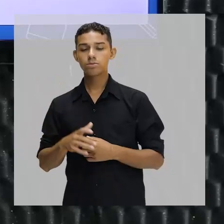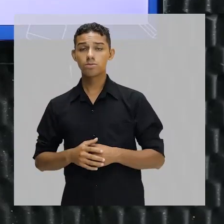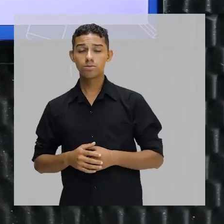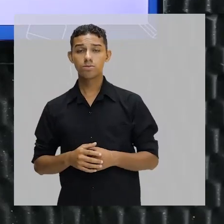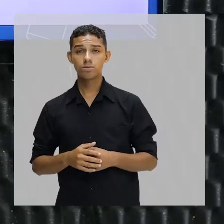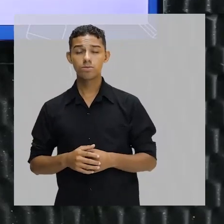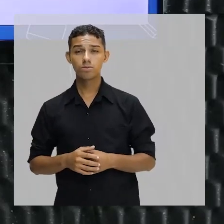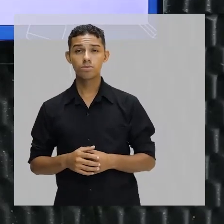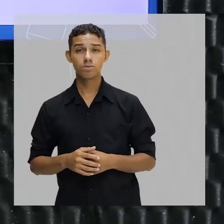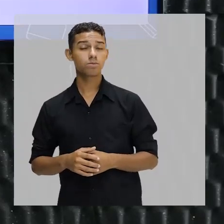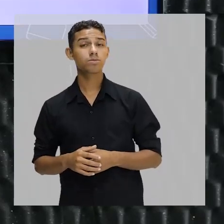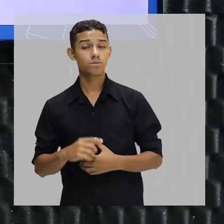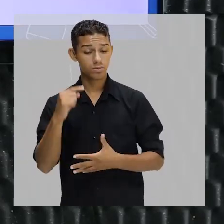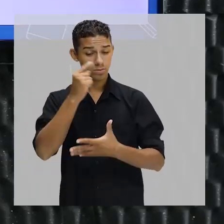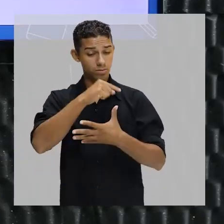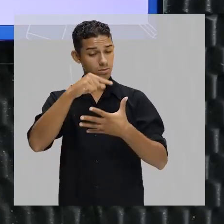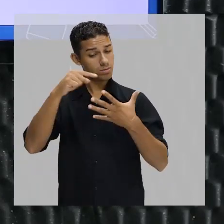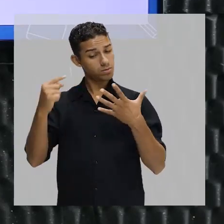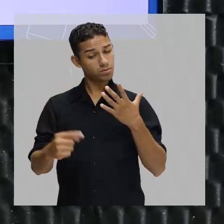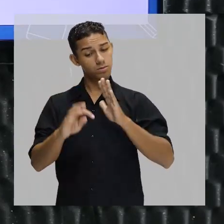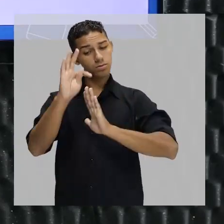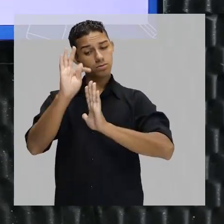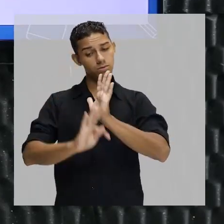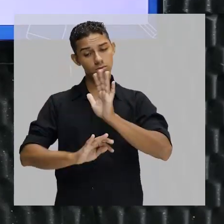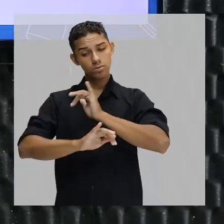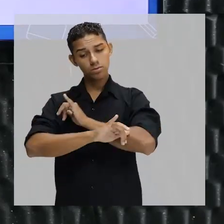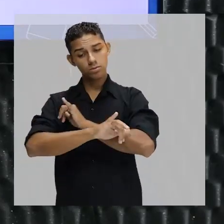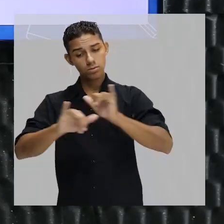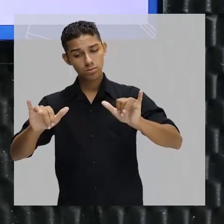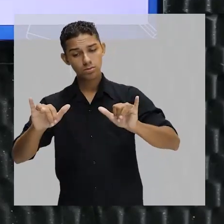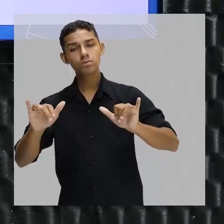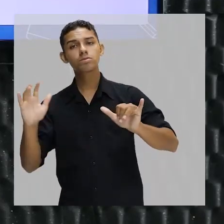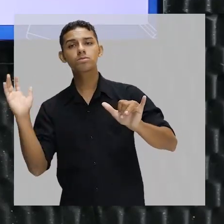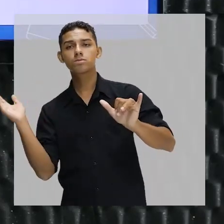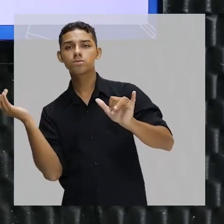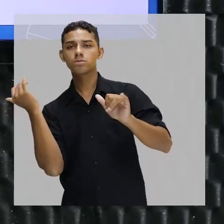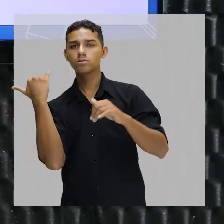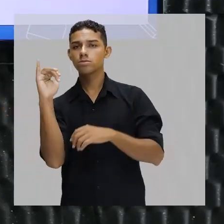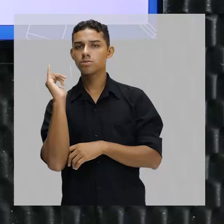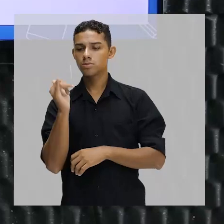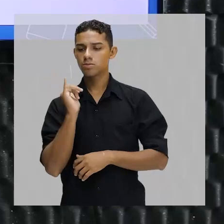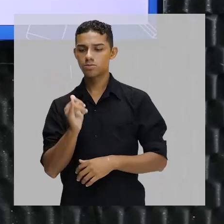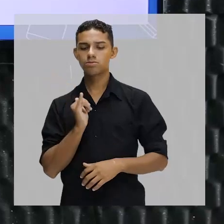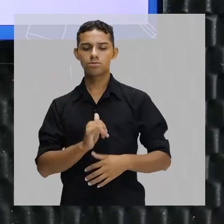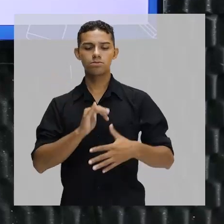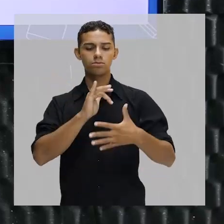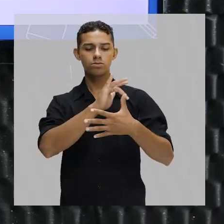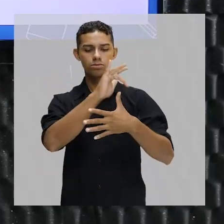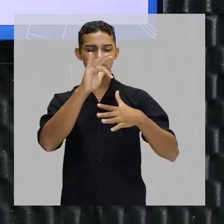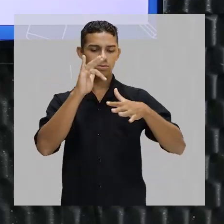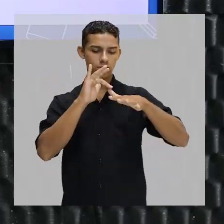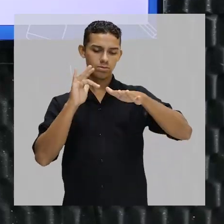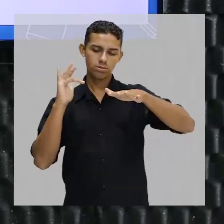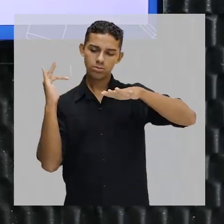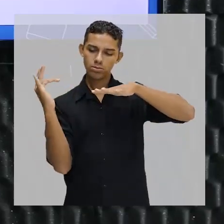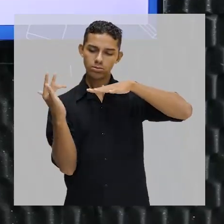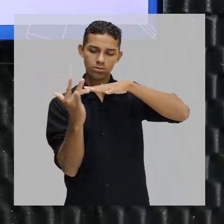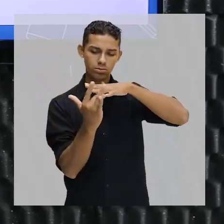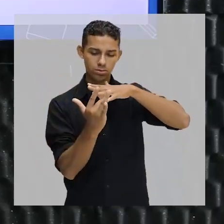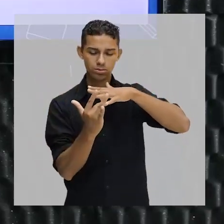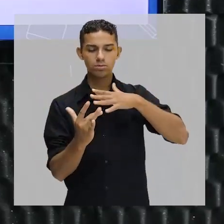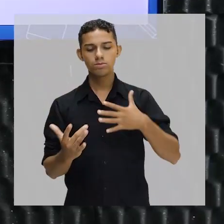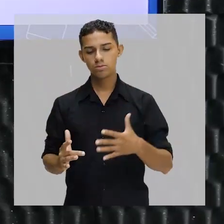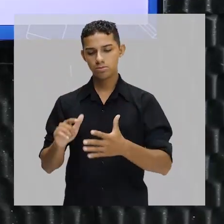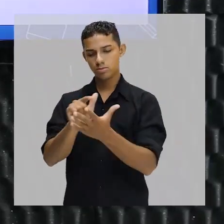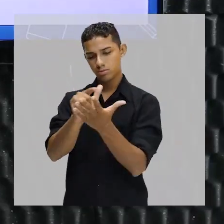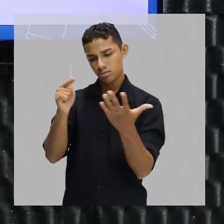Né? Classificados seriam o quê? Seriam anúncios publicados, né, em redes sociais, em jornais, em sites. Então vamos